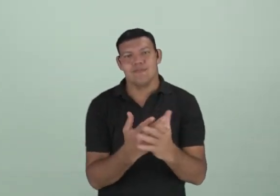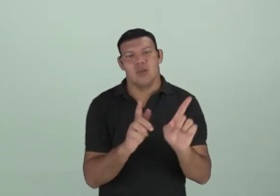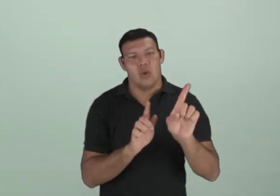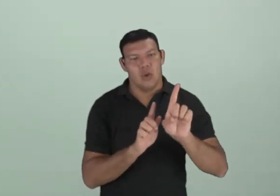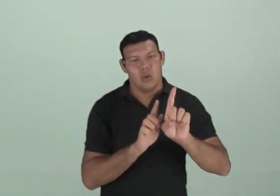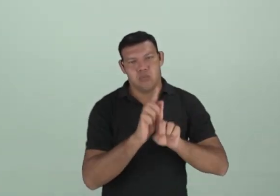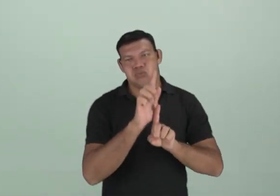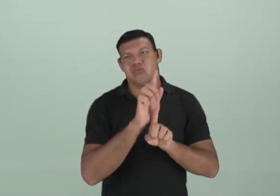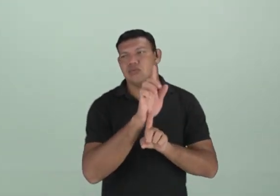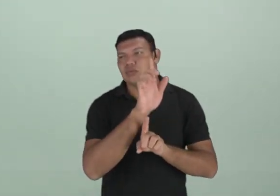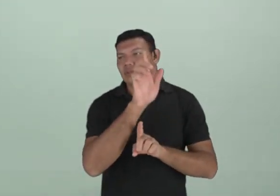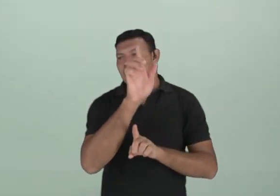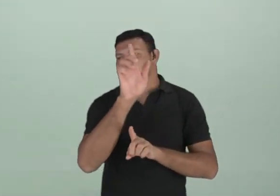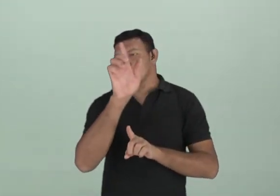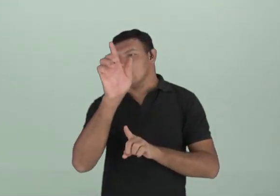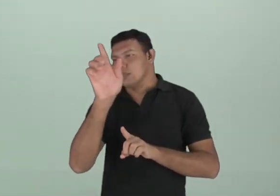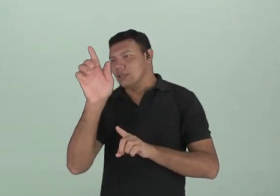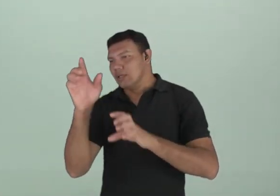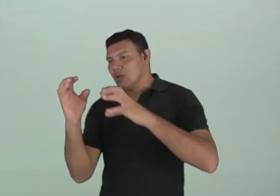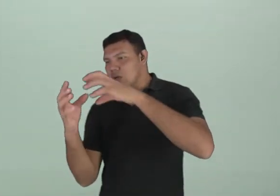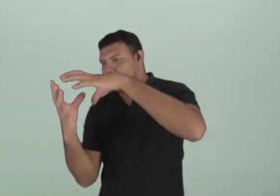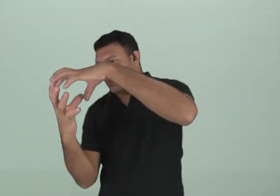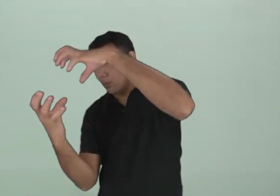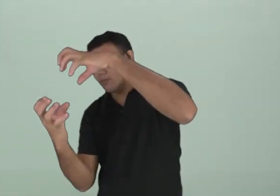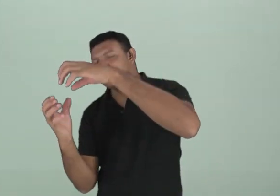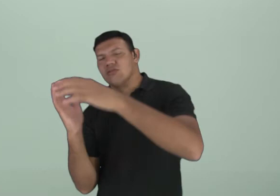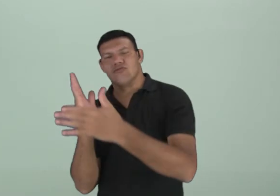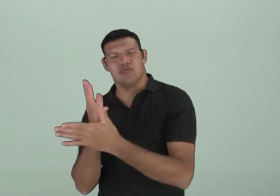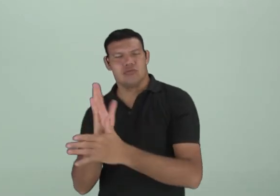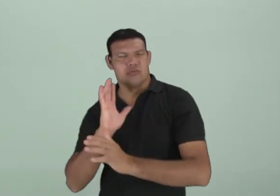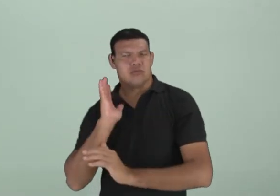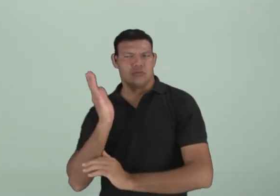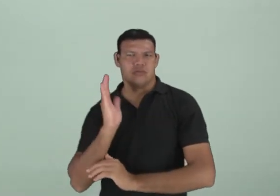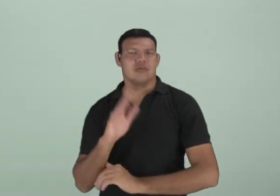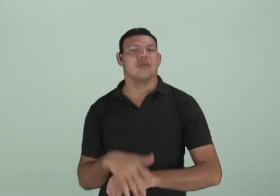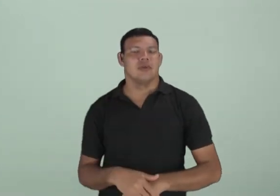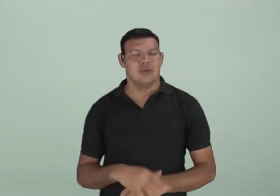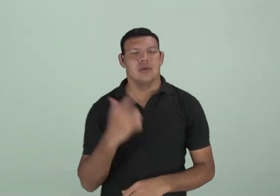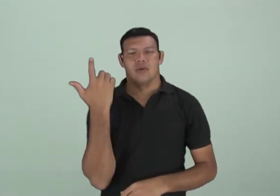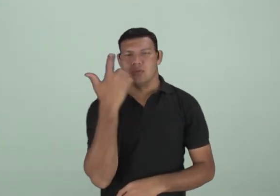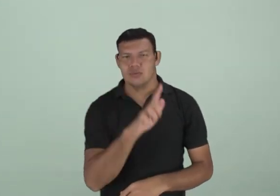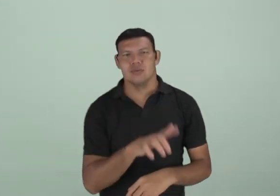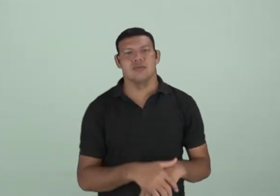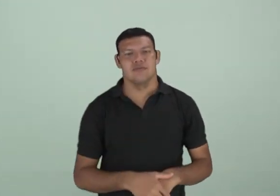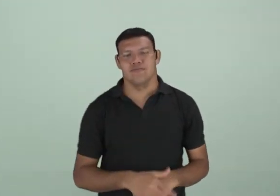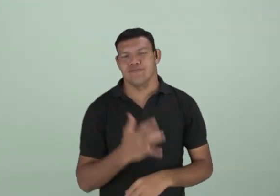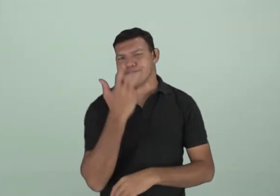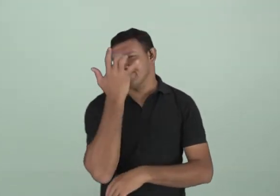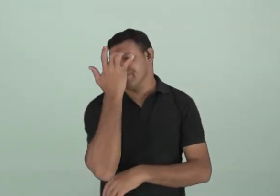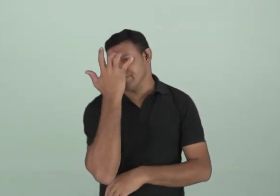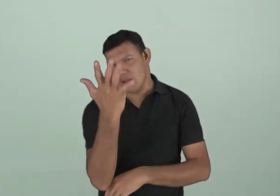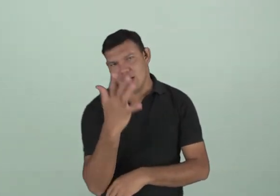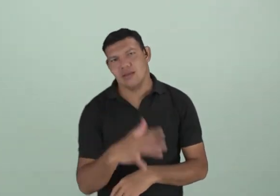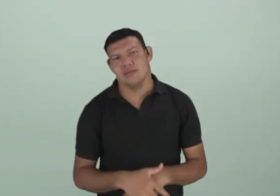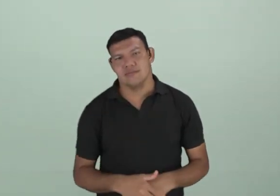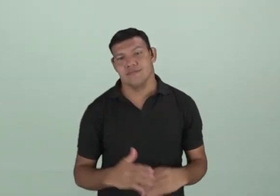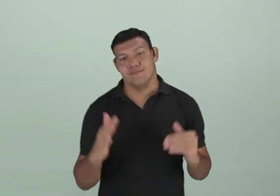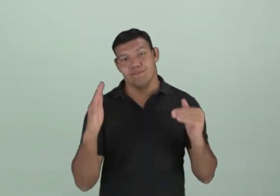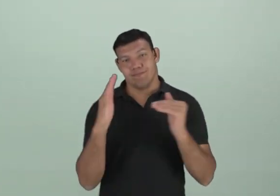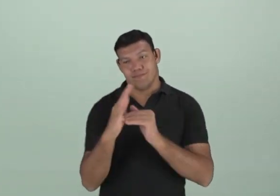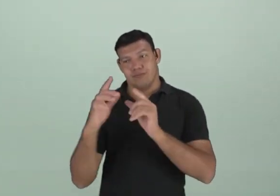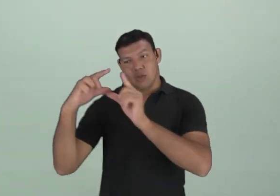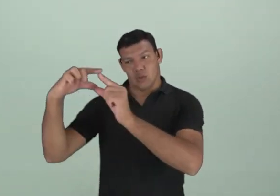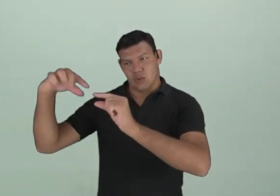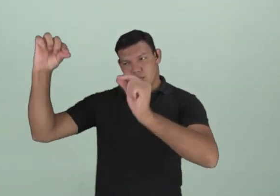E chegar até a Lua já não é um grande desafio, tá? Esse desafio já foi ultrapassado, né? Os países conseguem chegar com certa